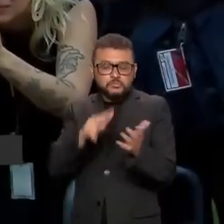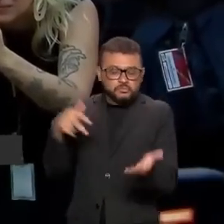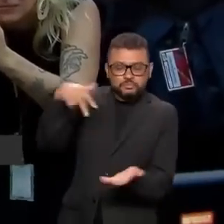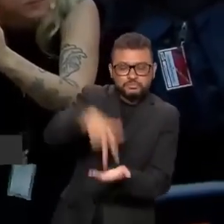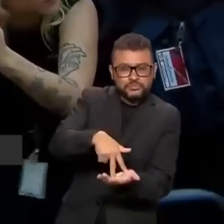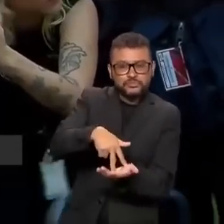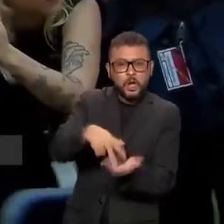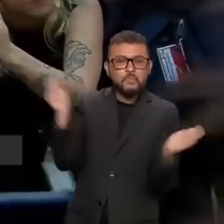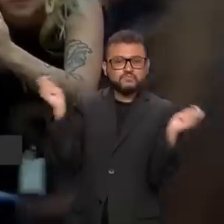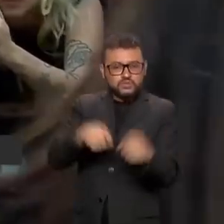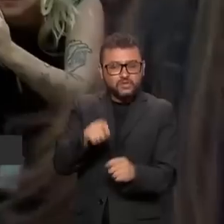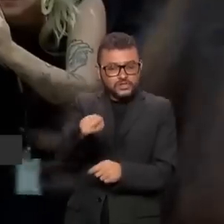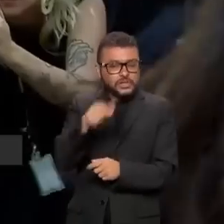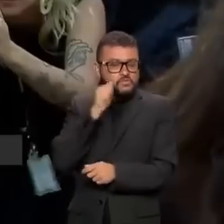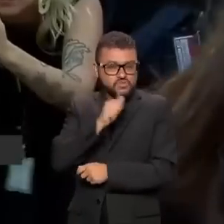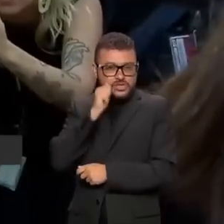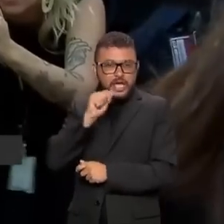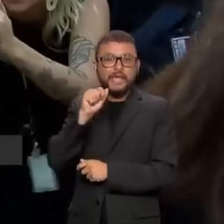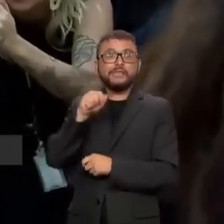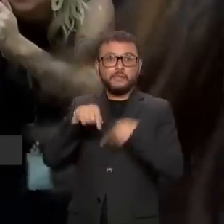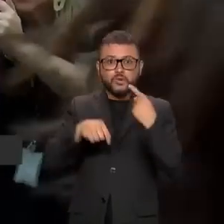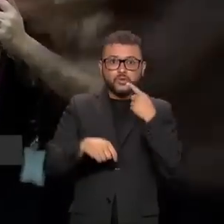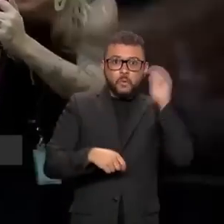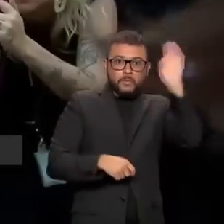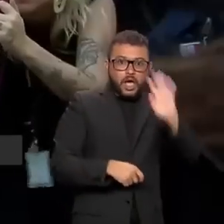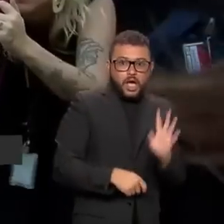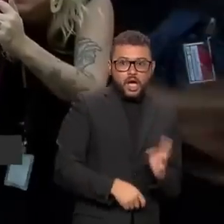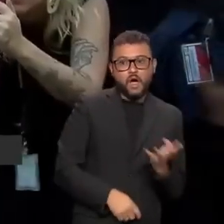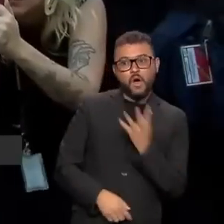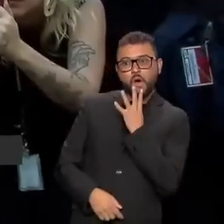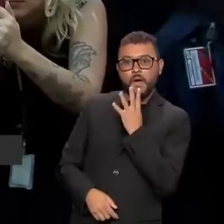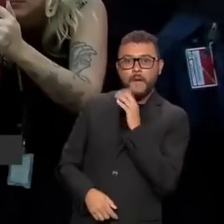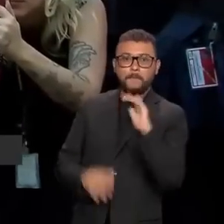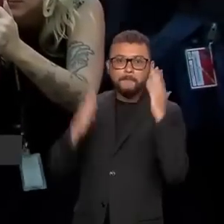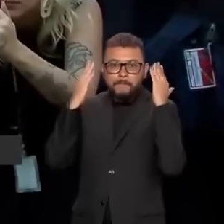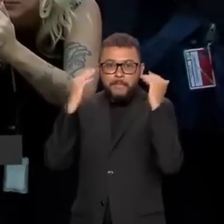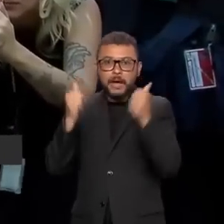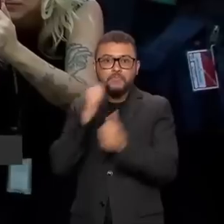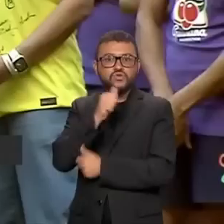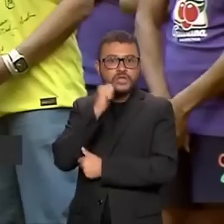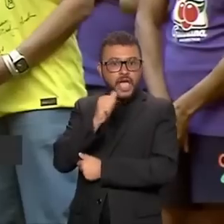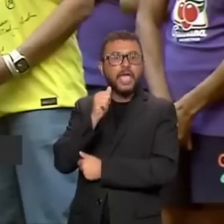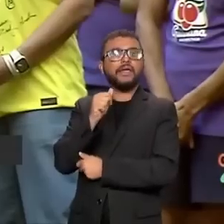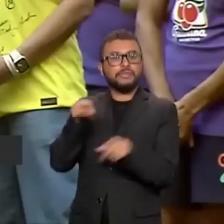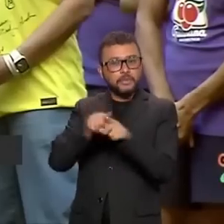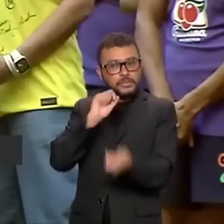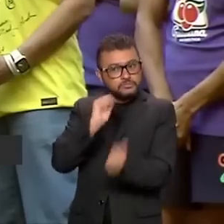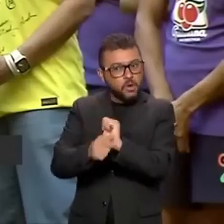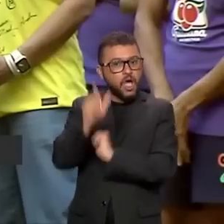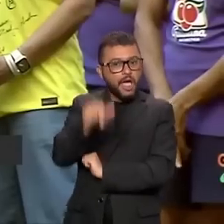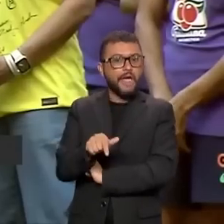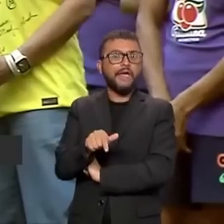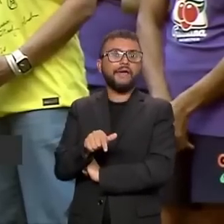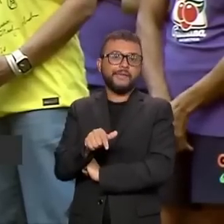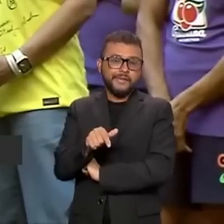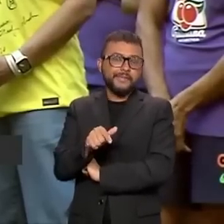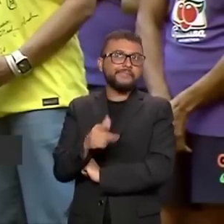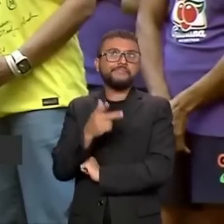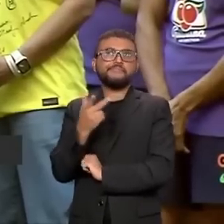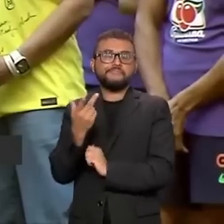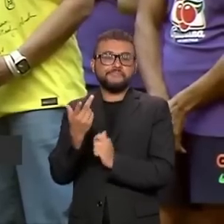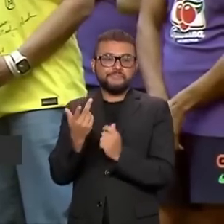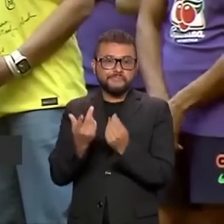espaço. Eu acho que aos poucos o Brasil inteiro vai reconhecer o futebol feminino, sabe, como uma grande,